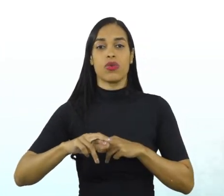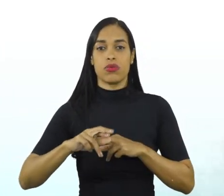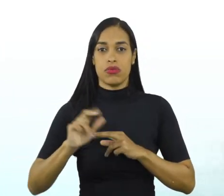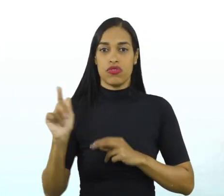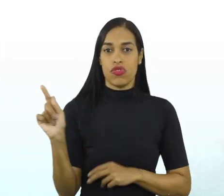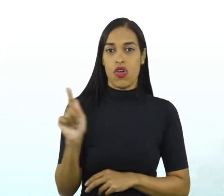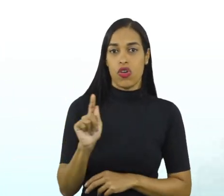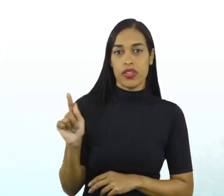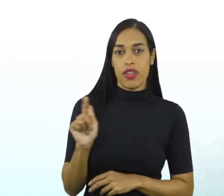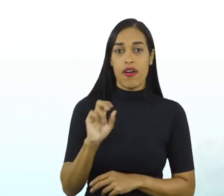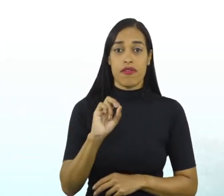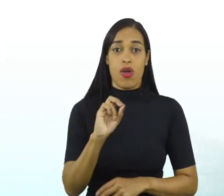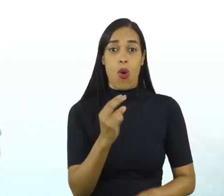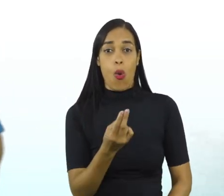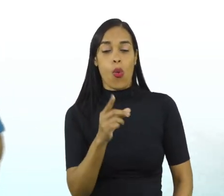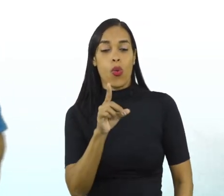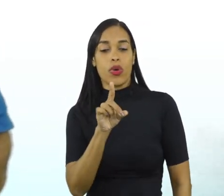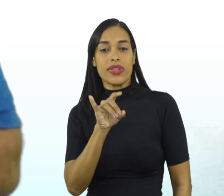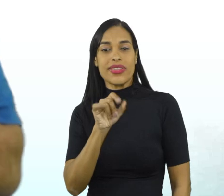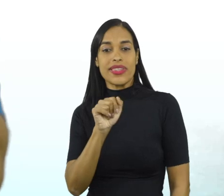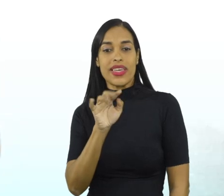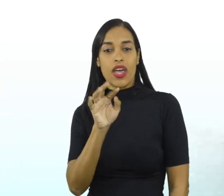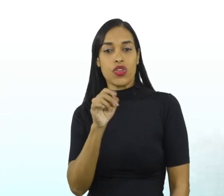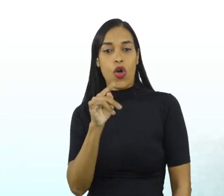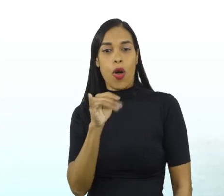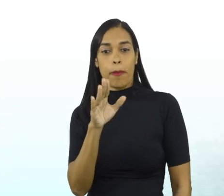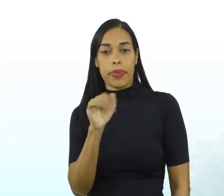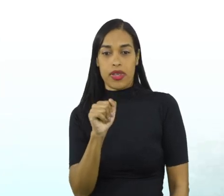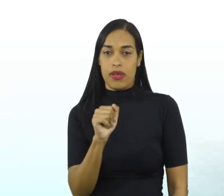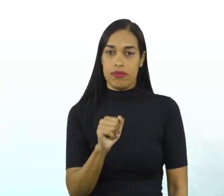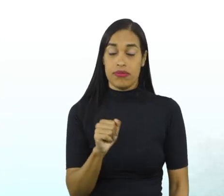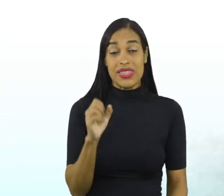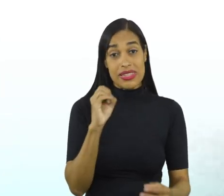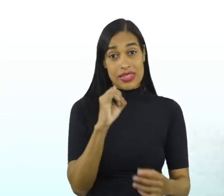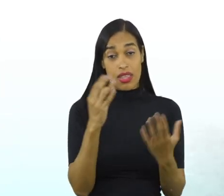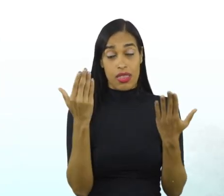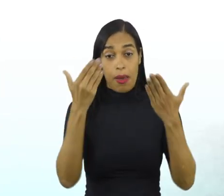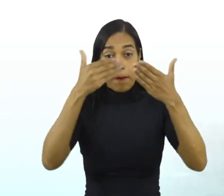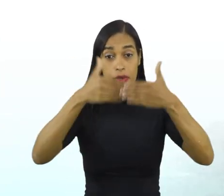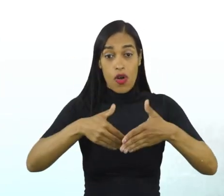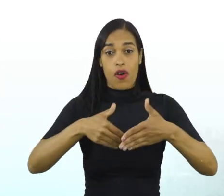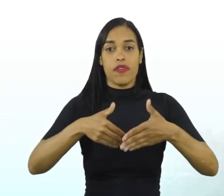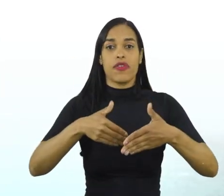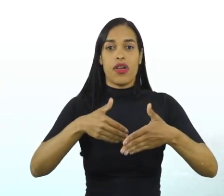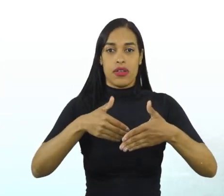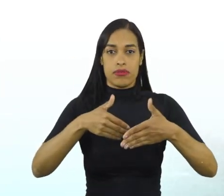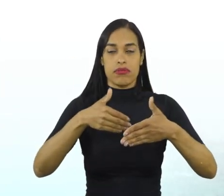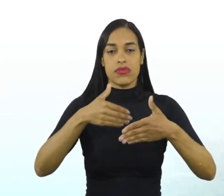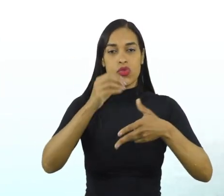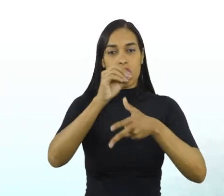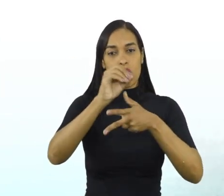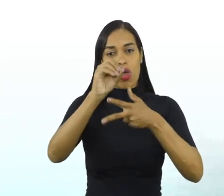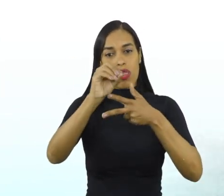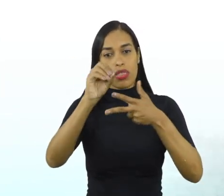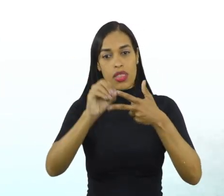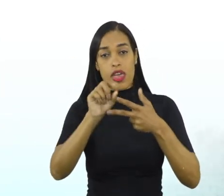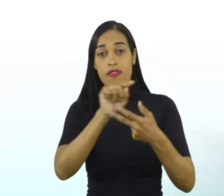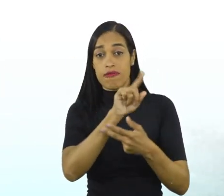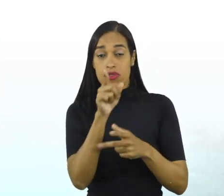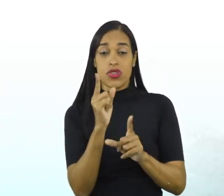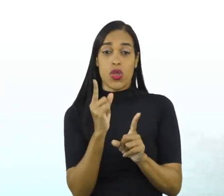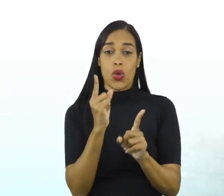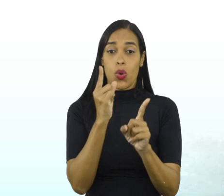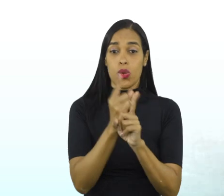variação geográfica ou diatópica. Ficou claro? Então, se na prova, no Exame Nacional do Ensino Médio,